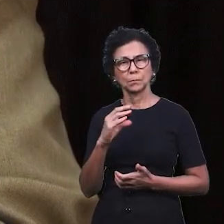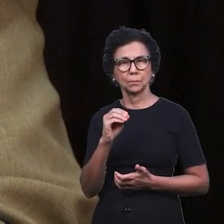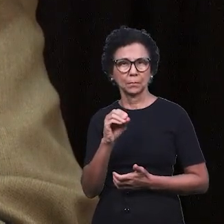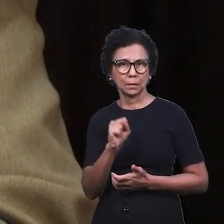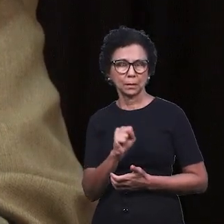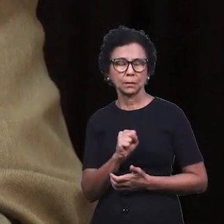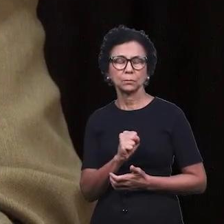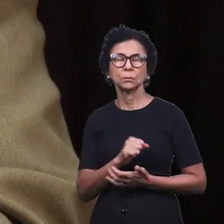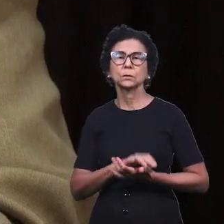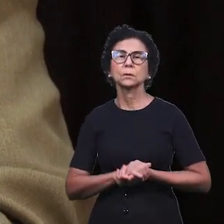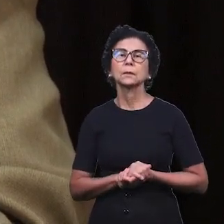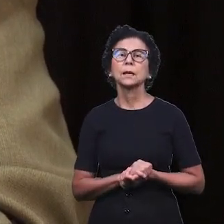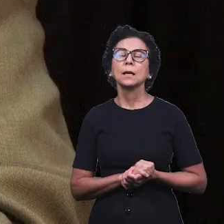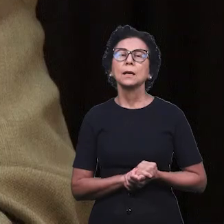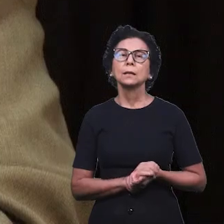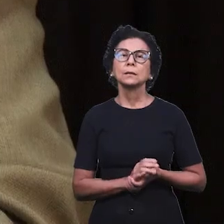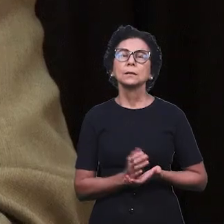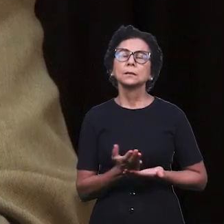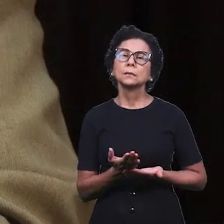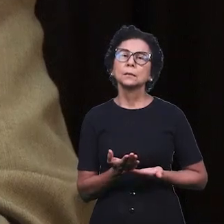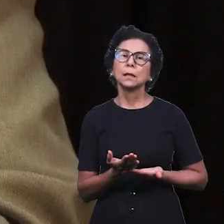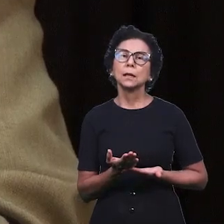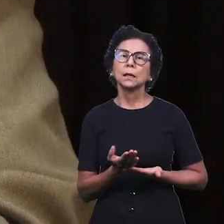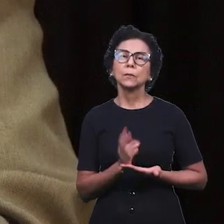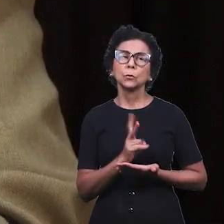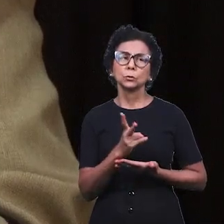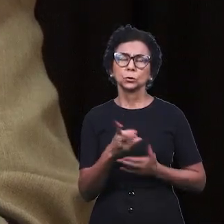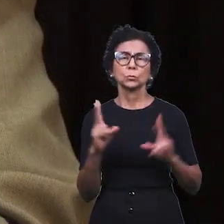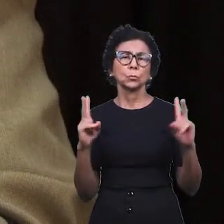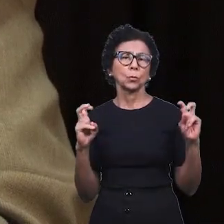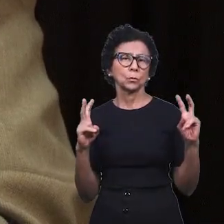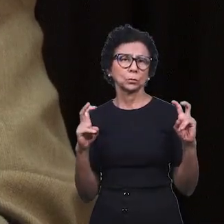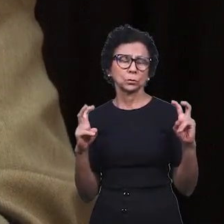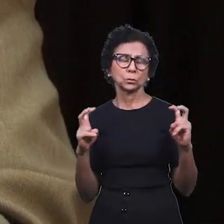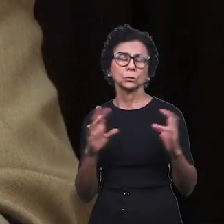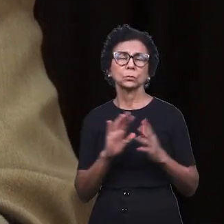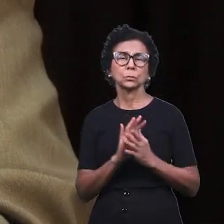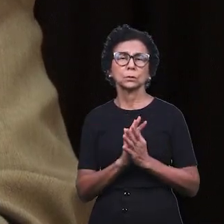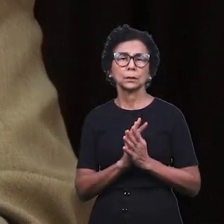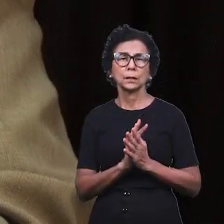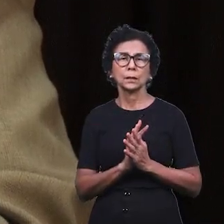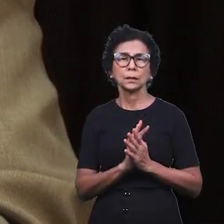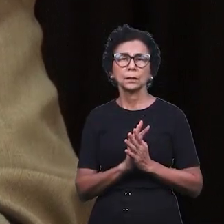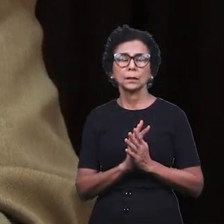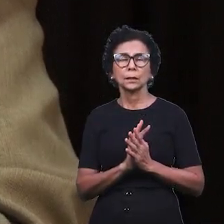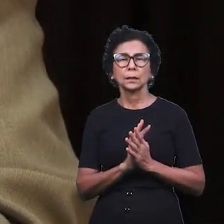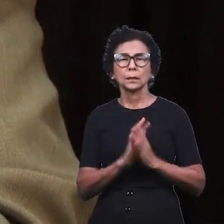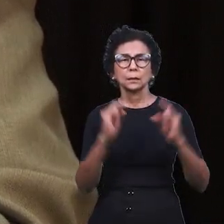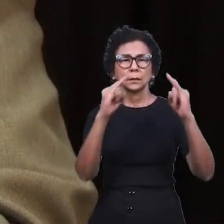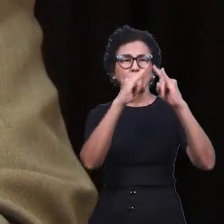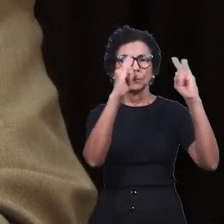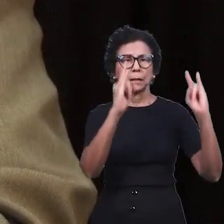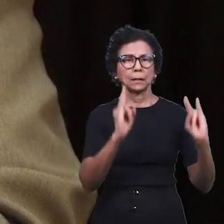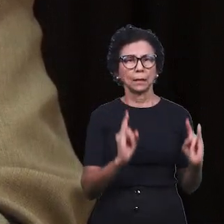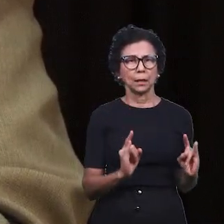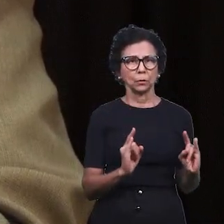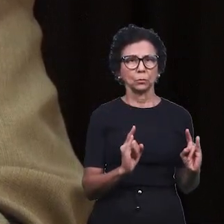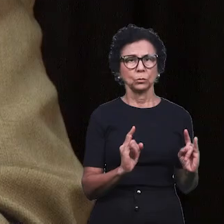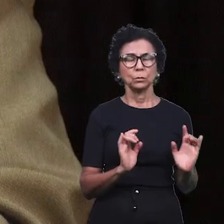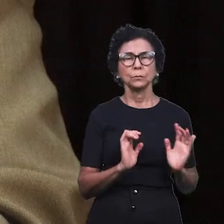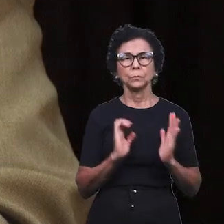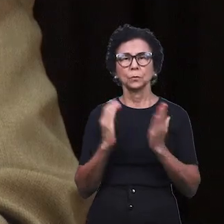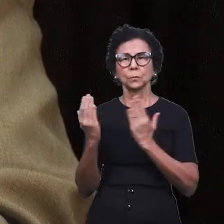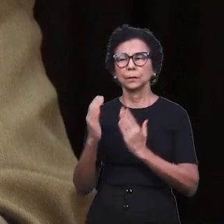do assunto, onde continuaremos falando sobre a parábola do tabernáculo, comparando-a com